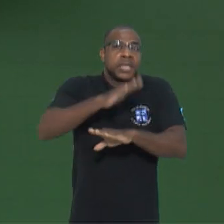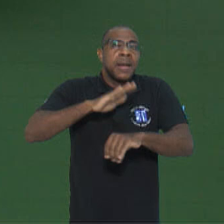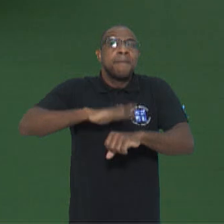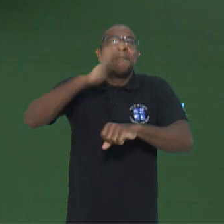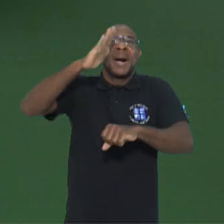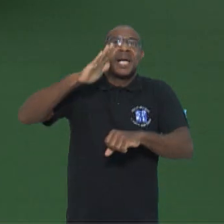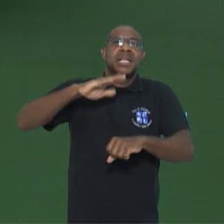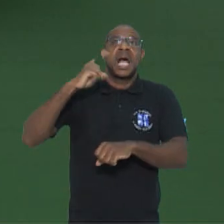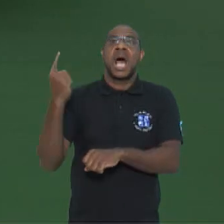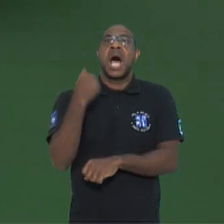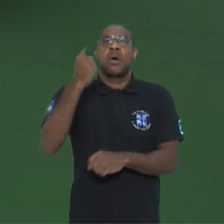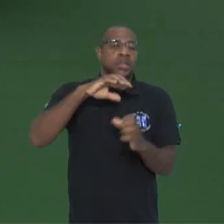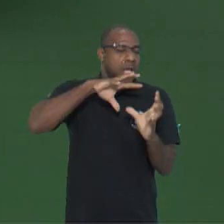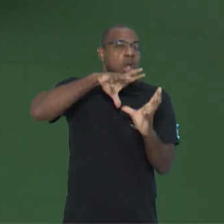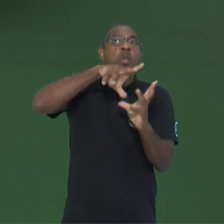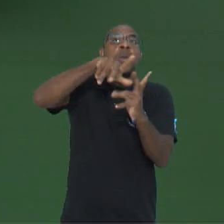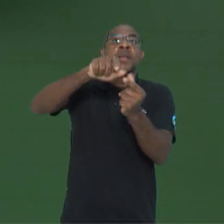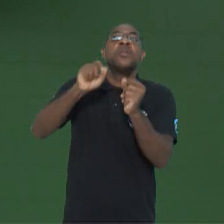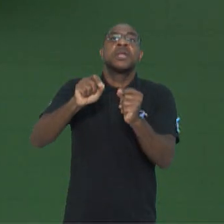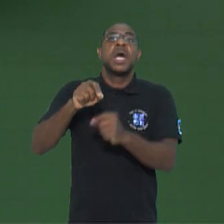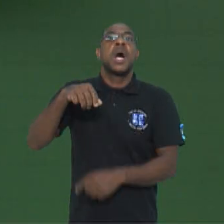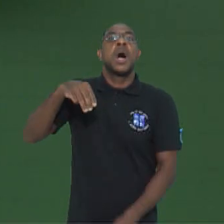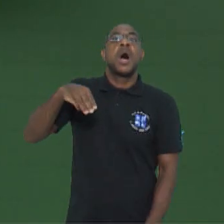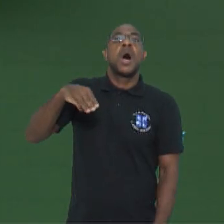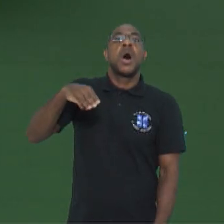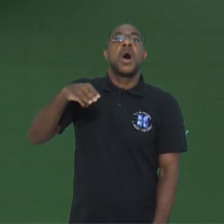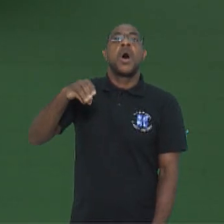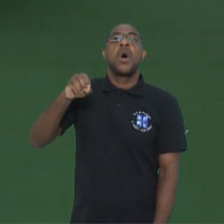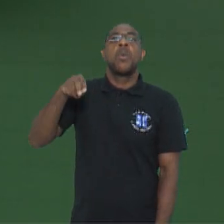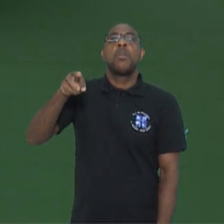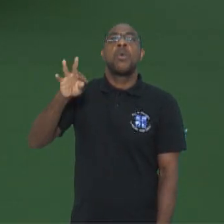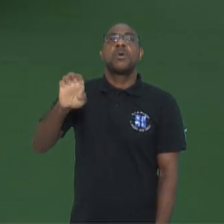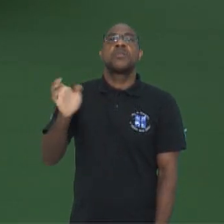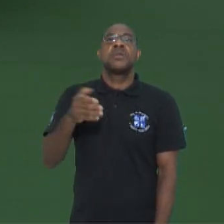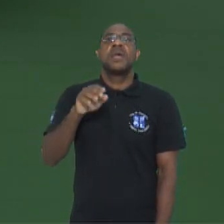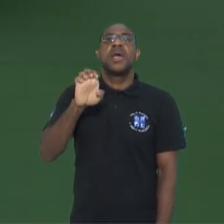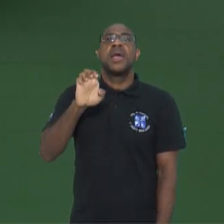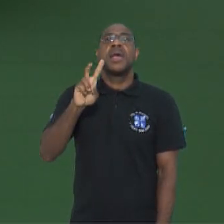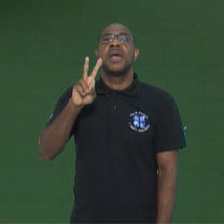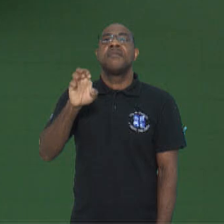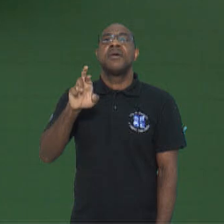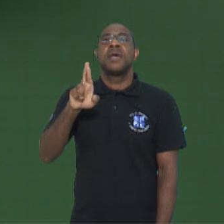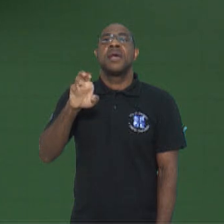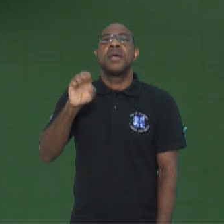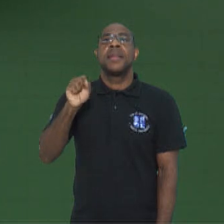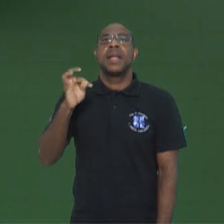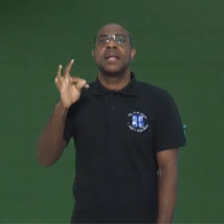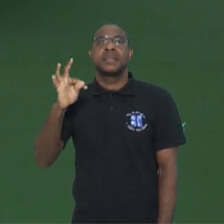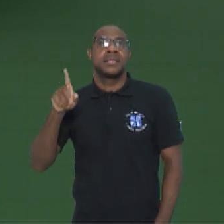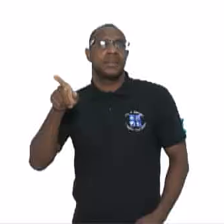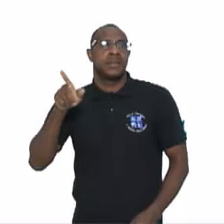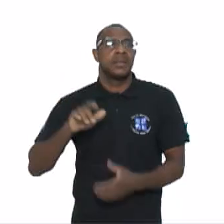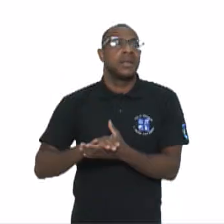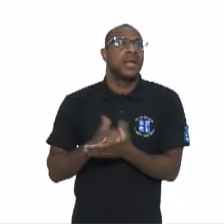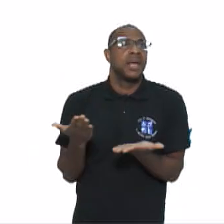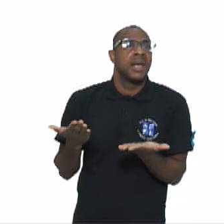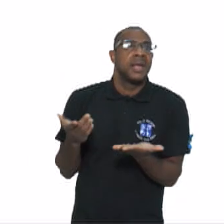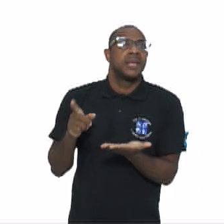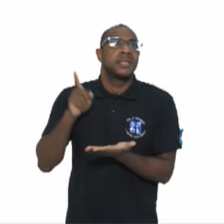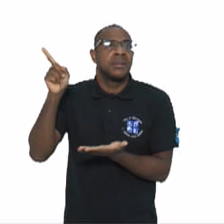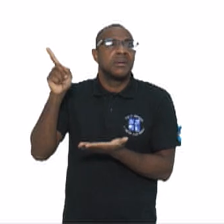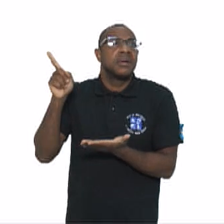de grande altitude e muita dificuldade para chegar lá, muitos tentaram e muitos não conseguiram. Até que, em